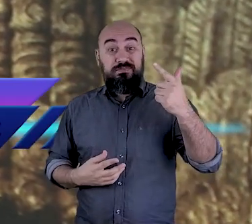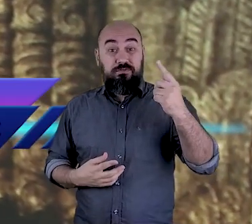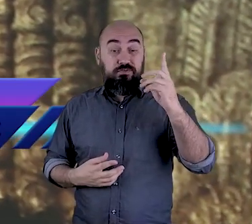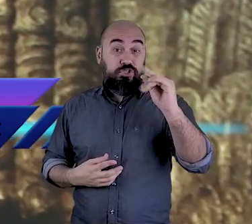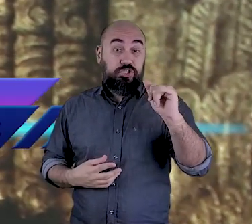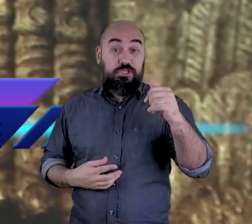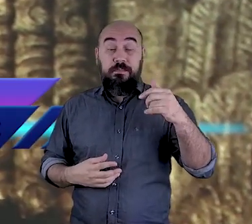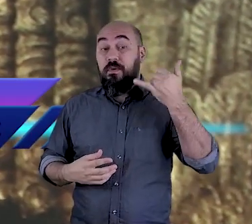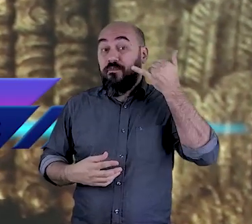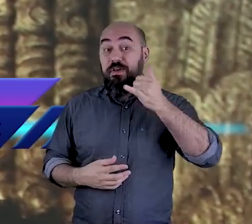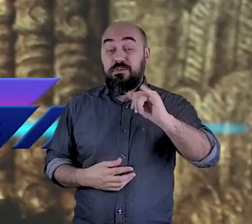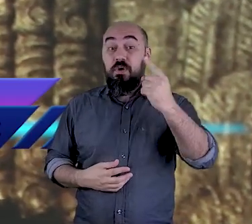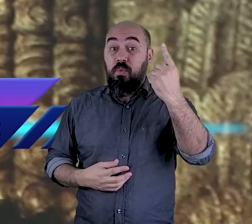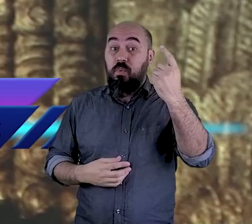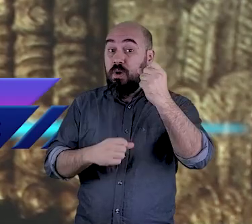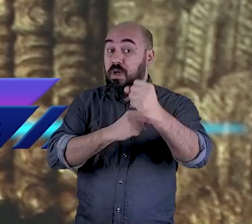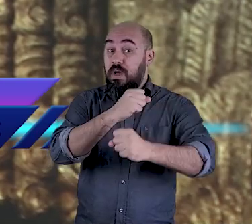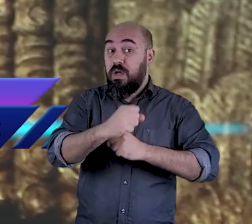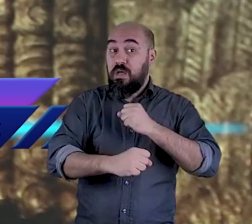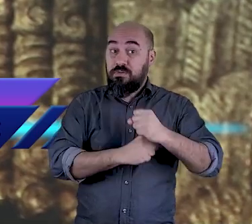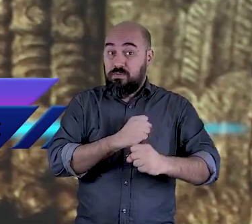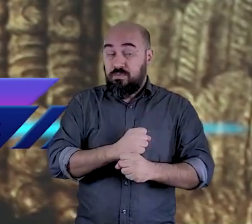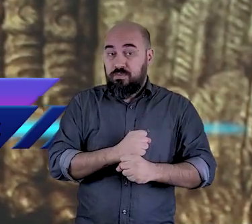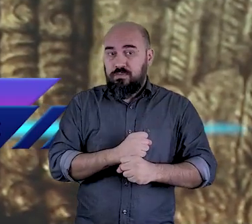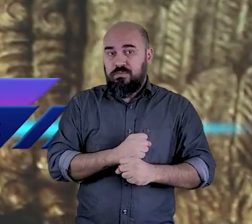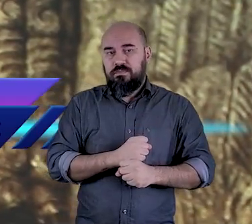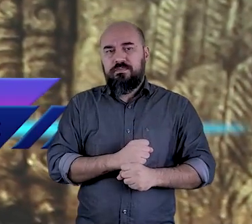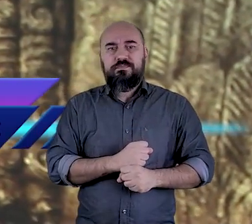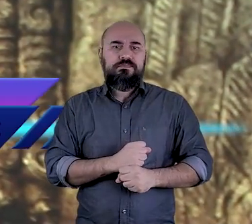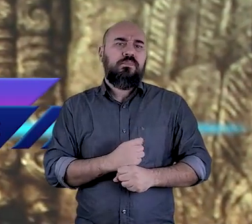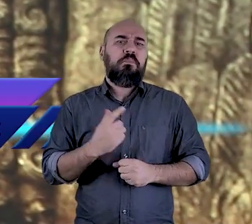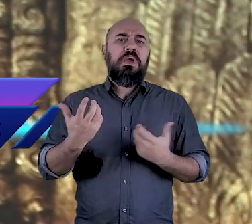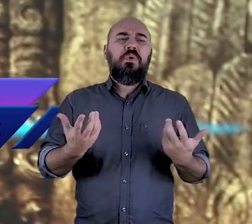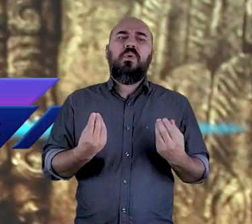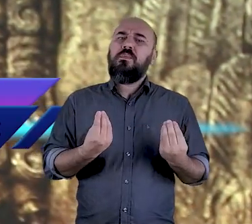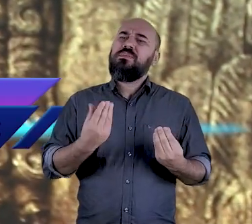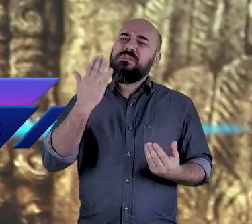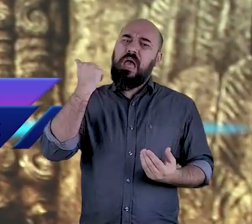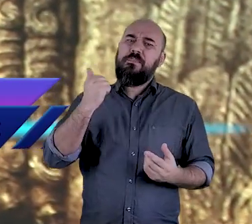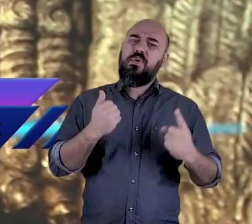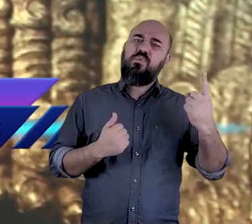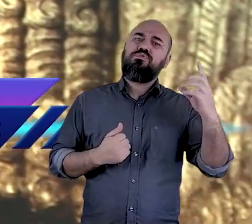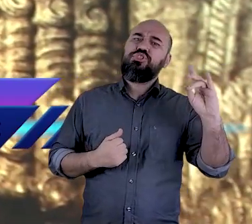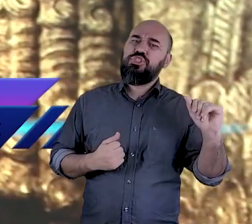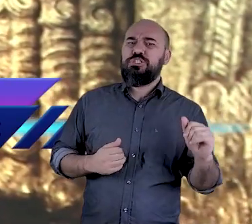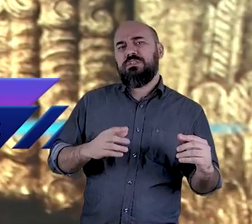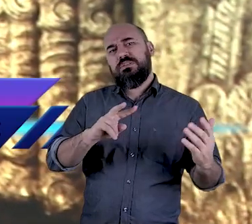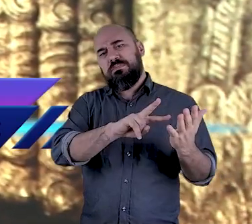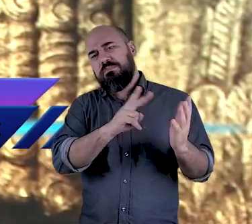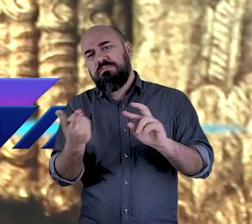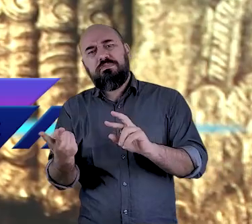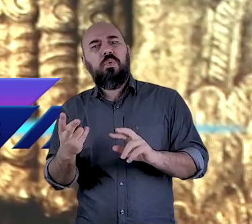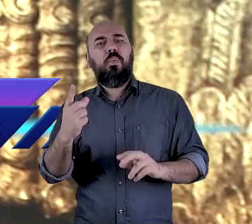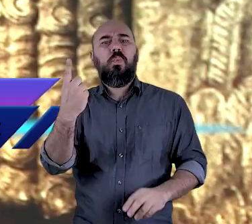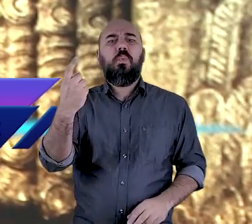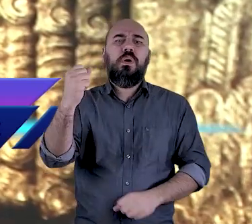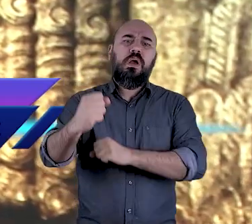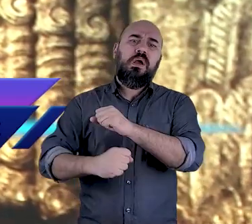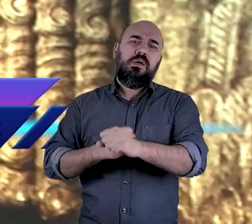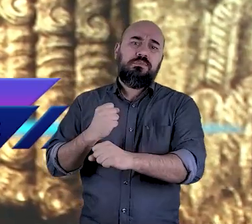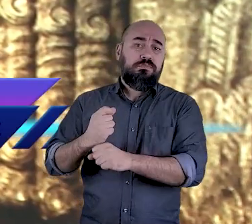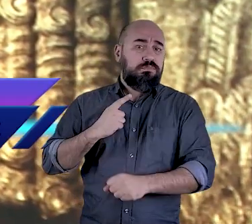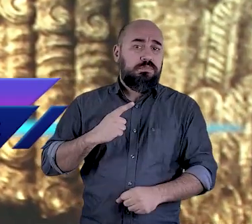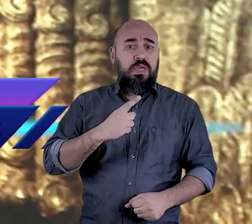foi assim pastor e onde é que tá isso na Bíblia está em Ezequiel no Capítulo 4 Versículo 6 ou inúmeros Capítulo 14